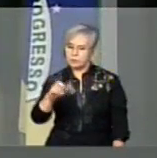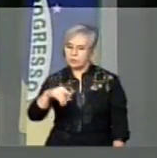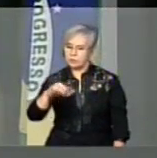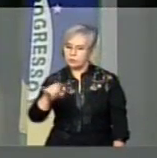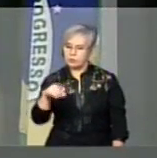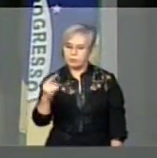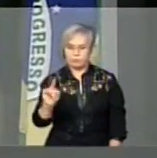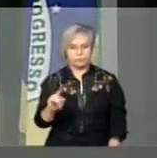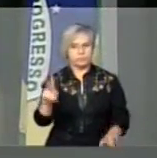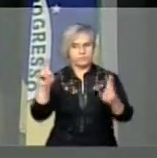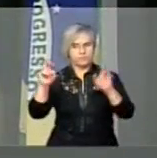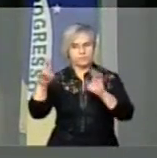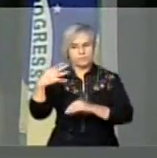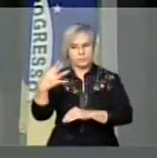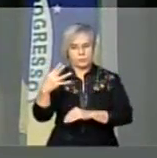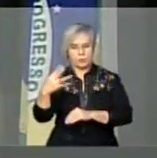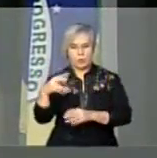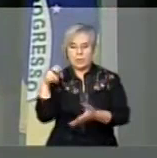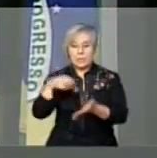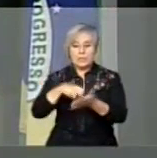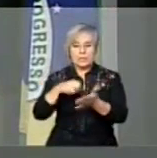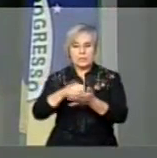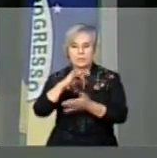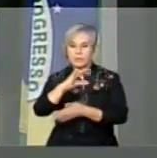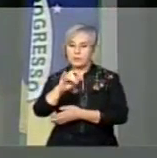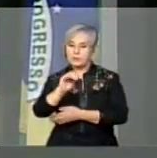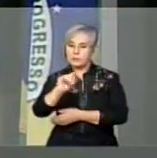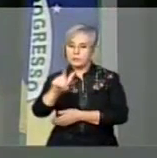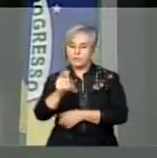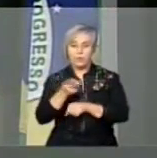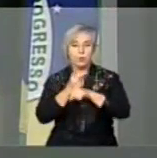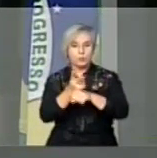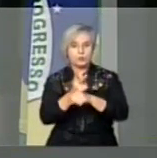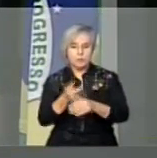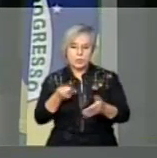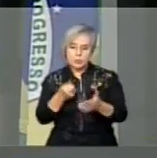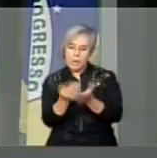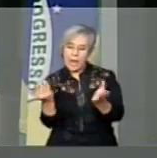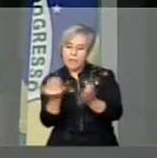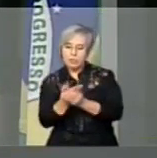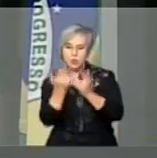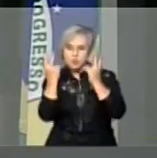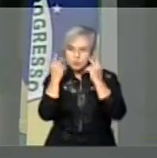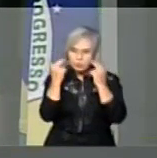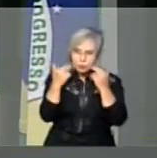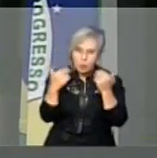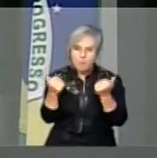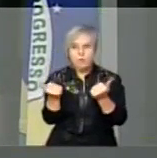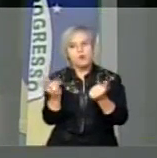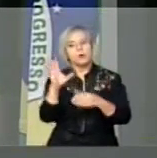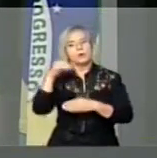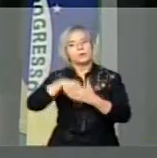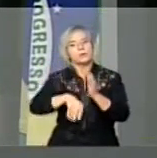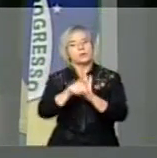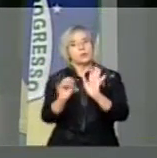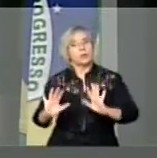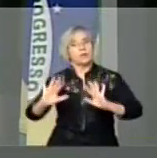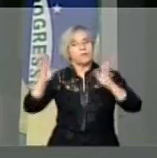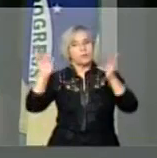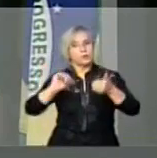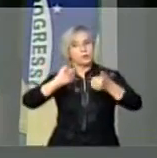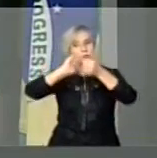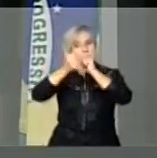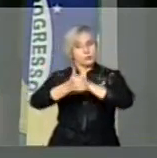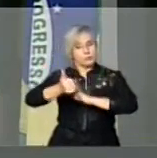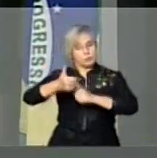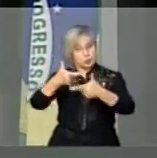são estabelecidas as sanções civis, listando-se as ações mais comuns no âmbito de grandes eventos